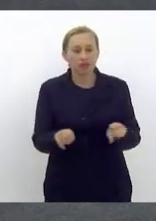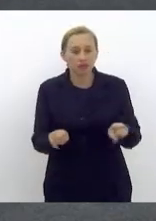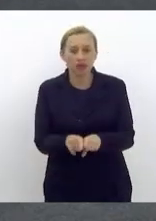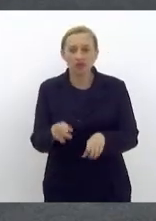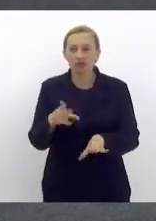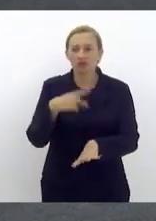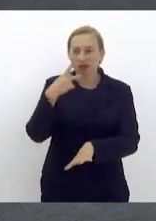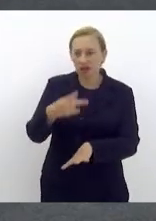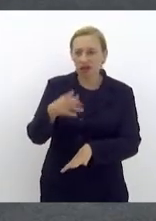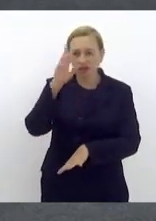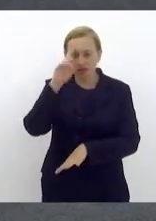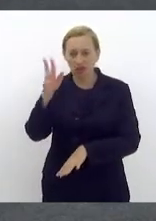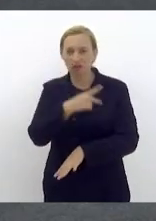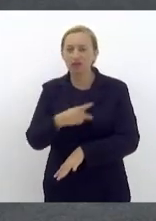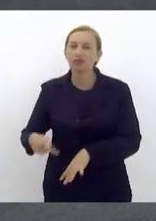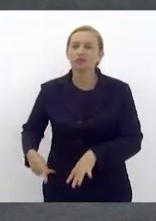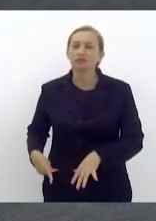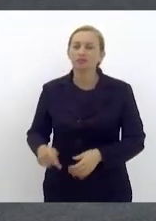dizer, presidenta, que